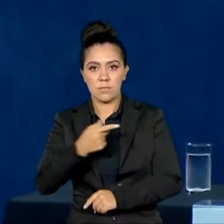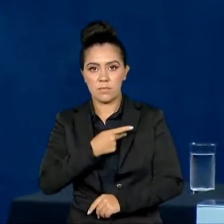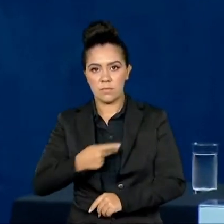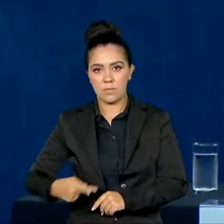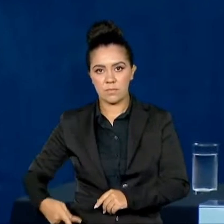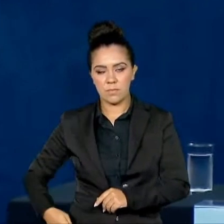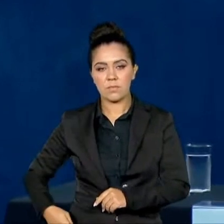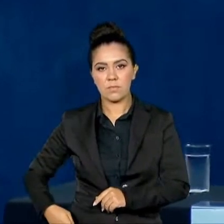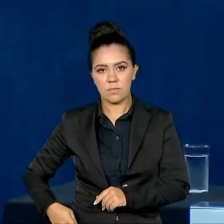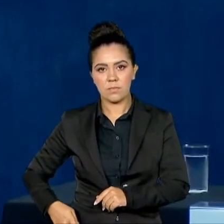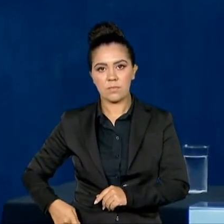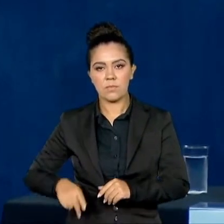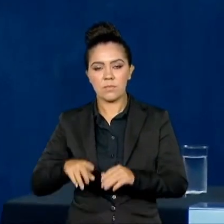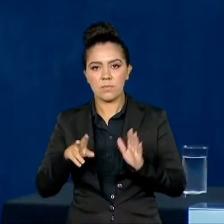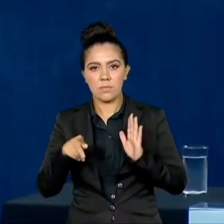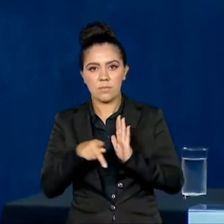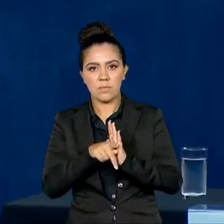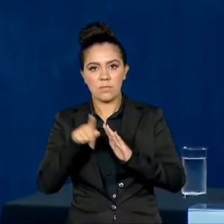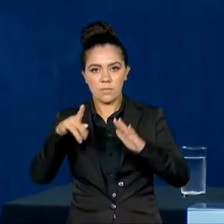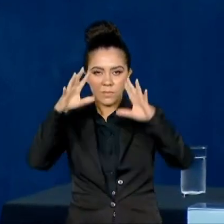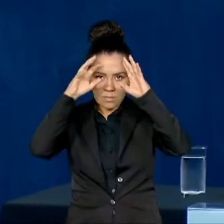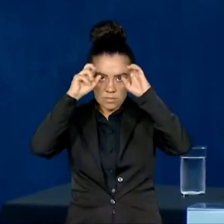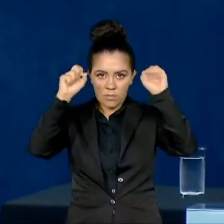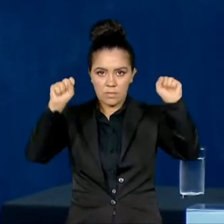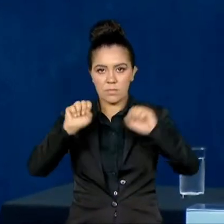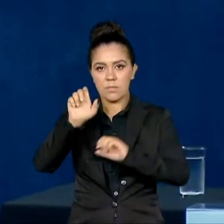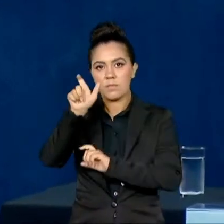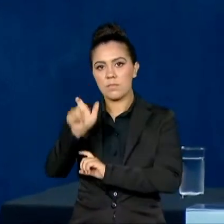Federal, ministro Edson Fachin,